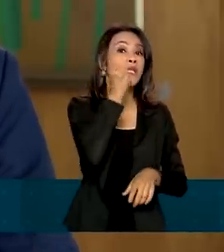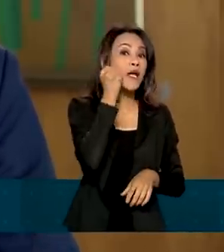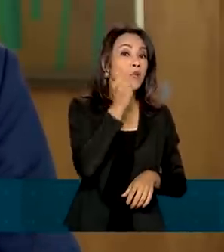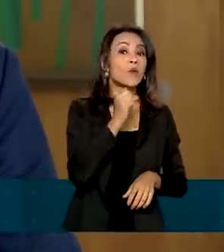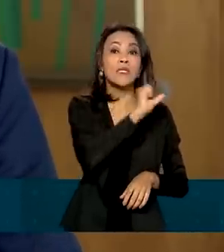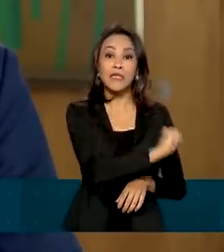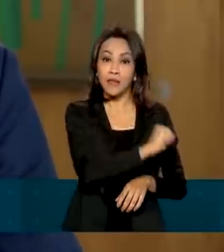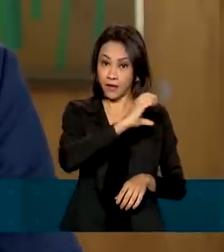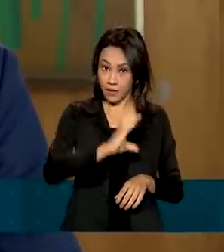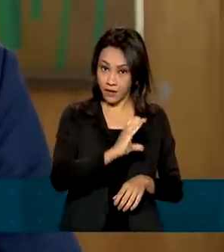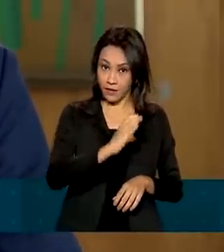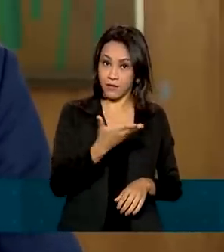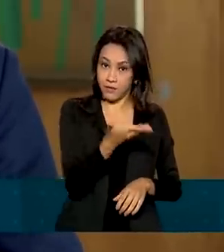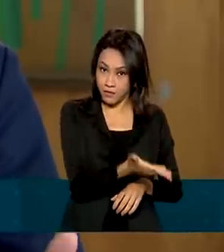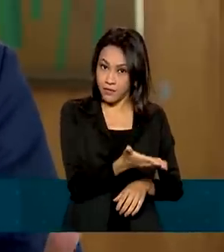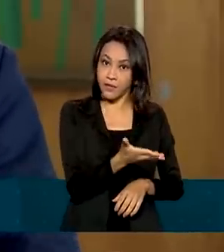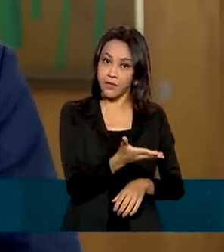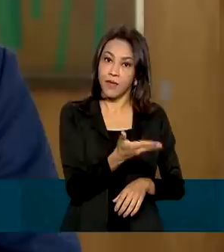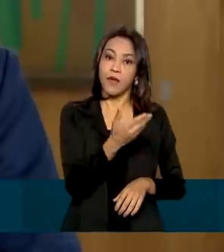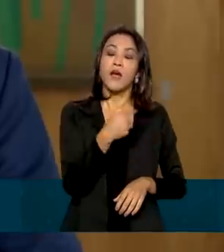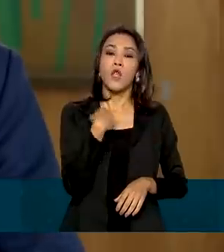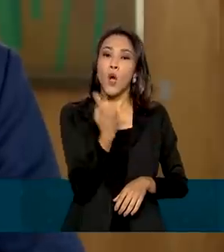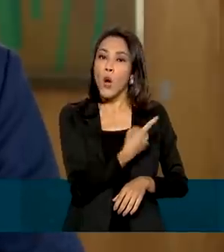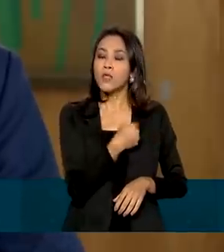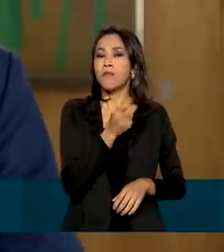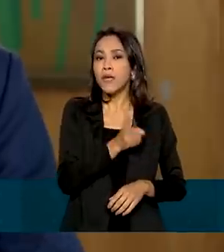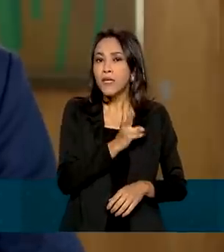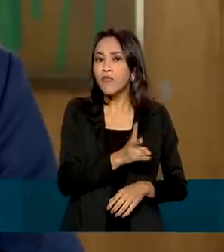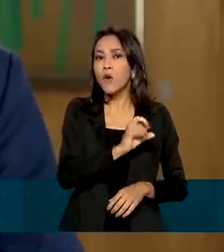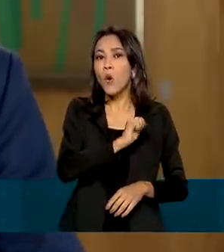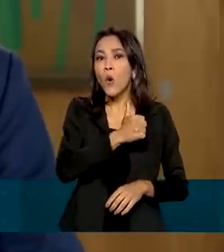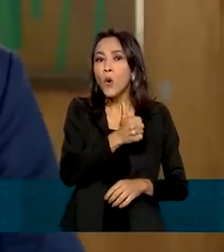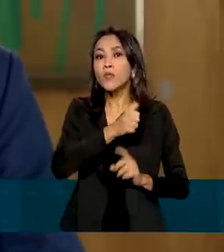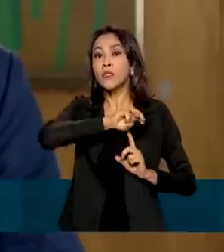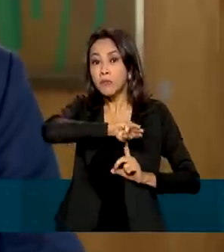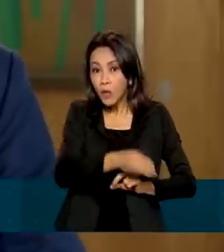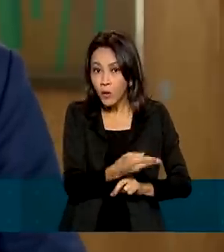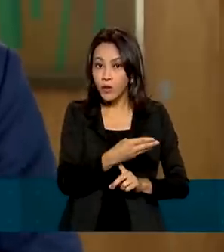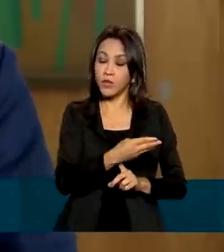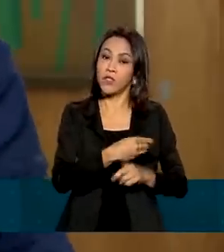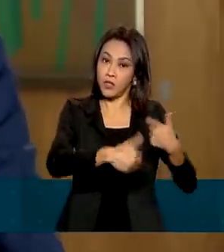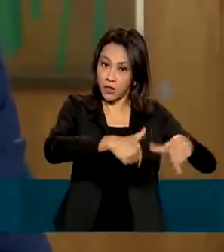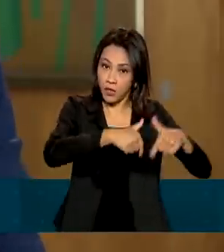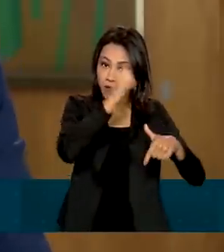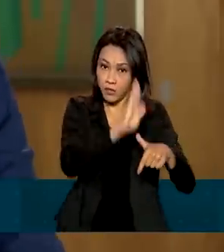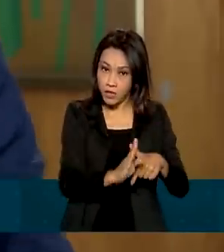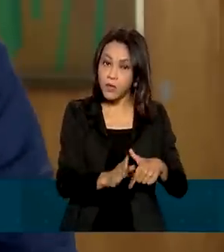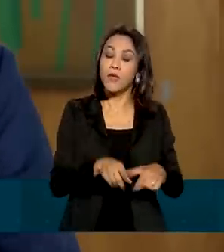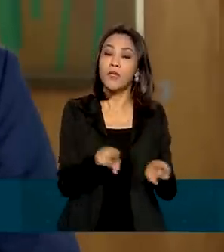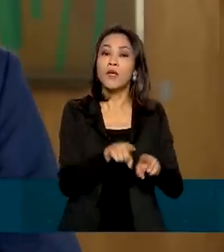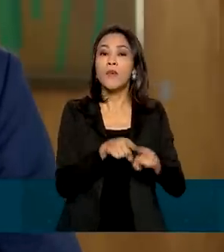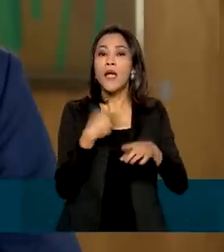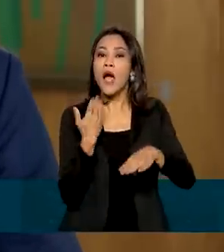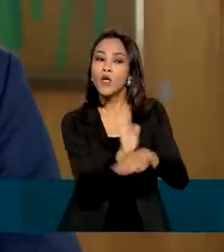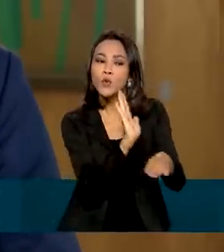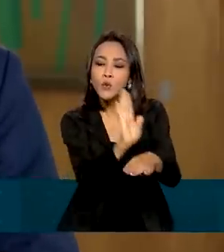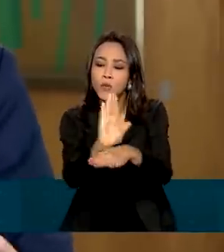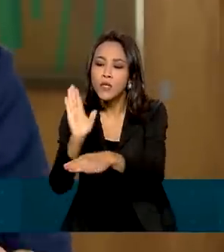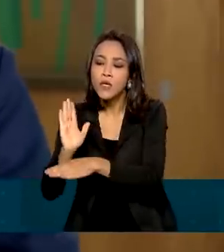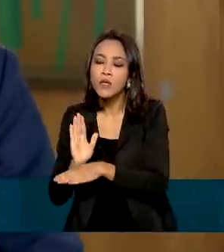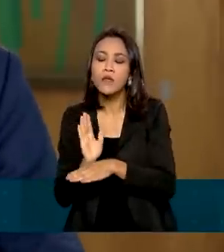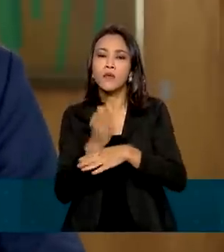Catarina. Nós mantivemos 11 milhões de empregos no Brasil e ajudamos também, então, os micro e